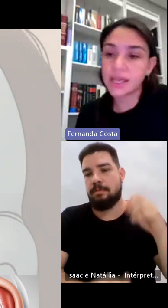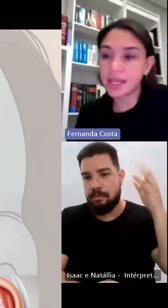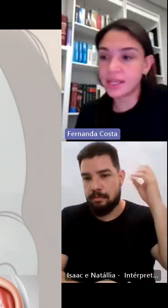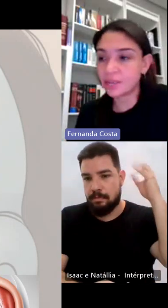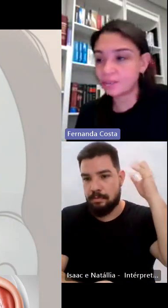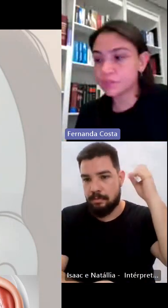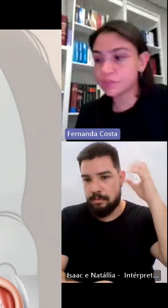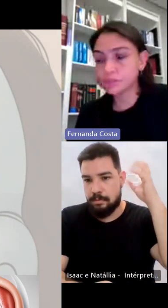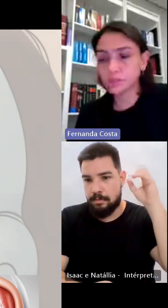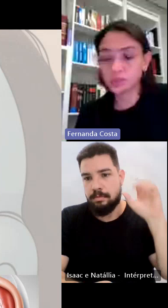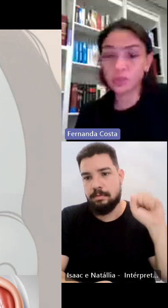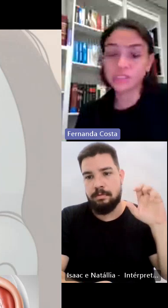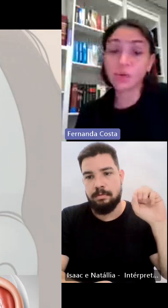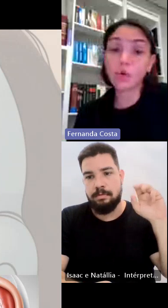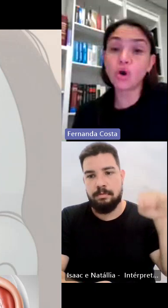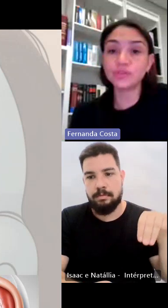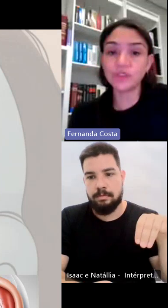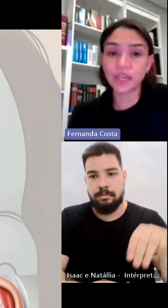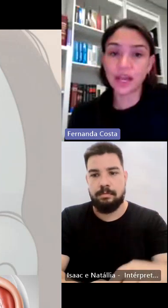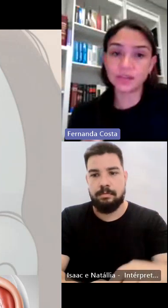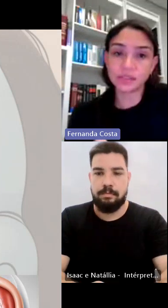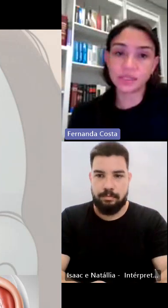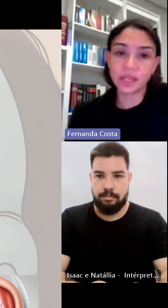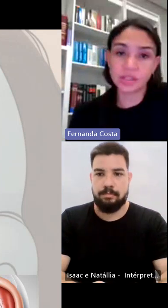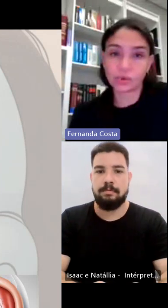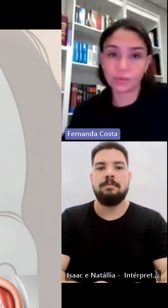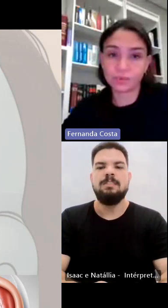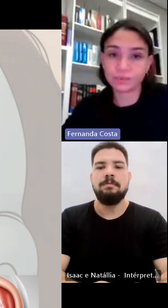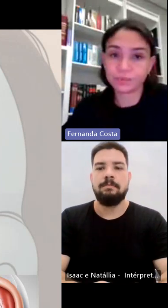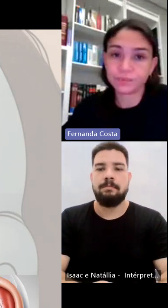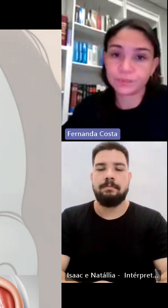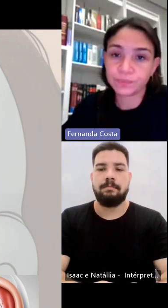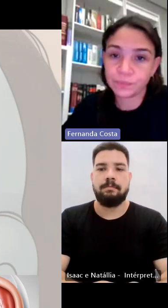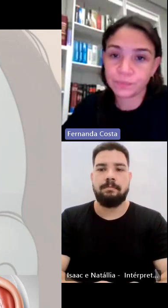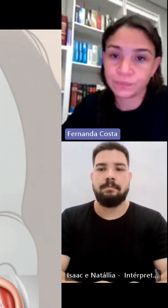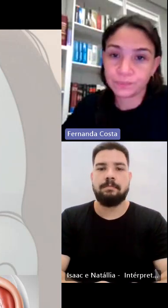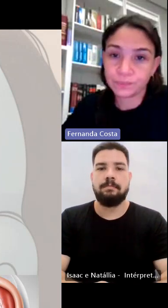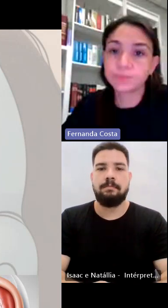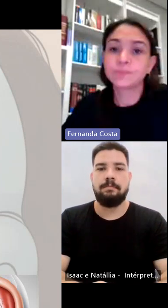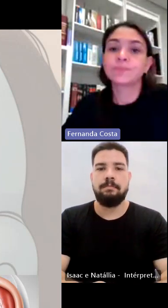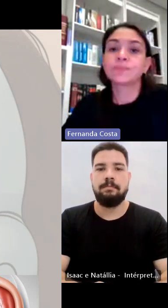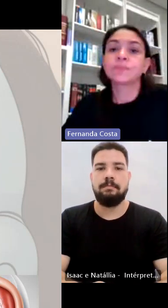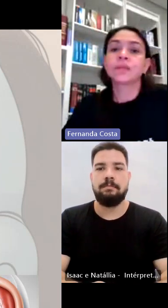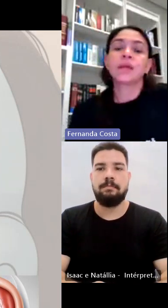transformados em som, são codificados em som.